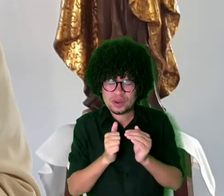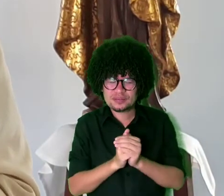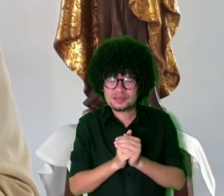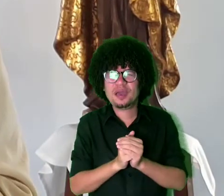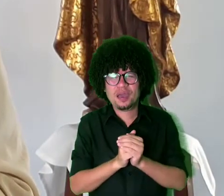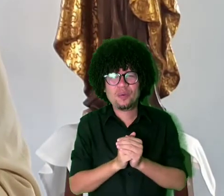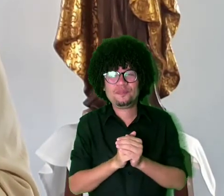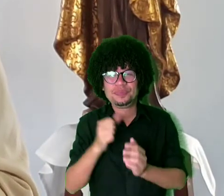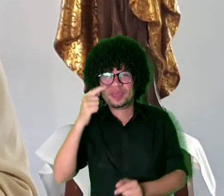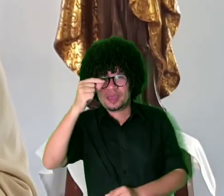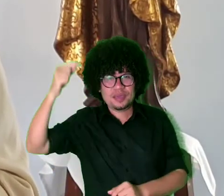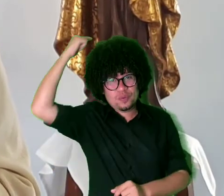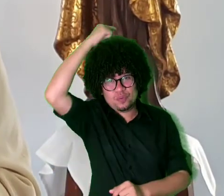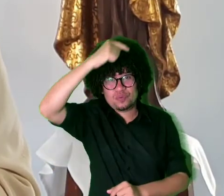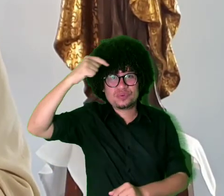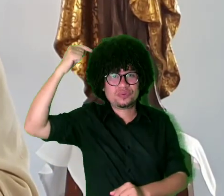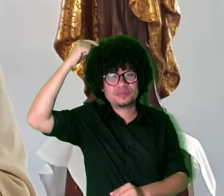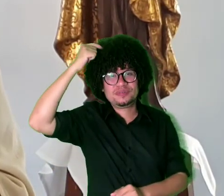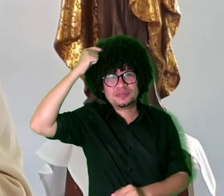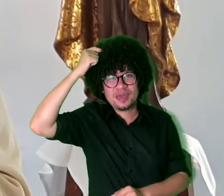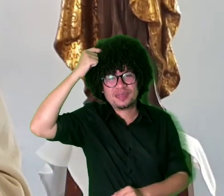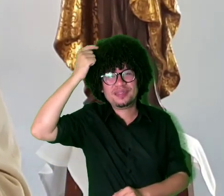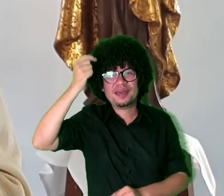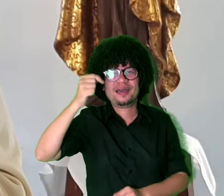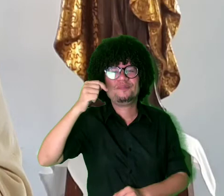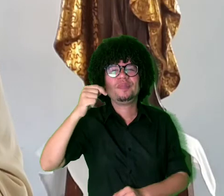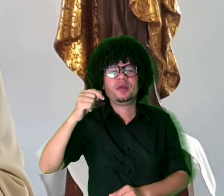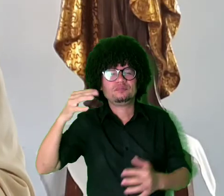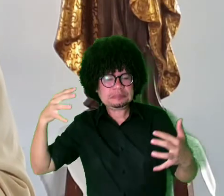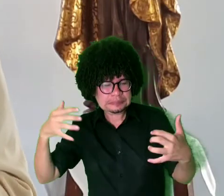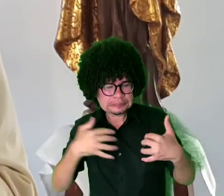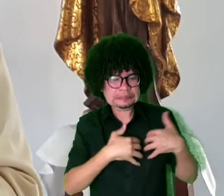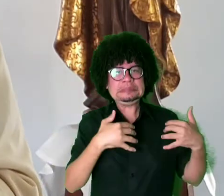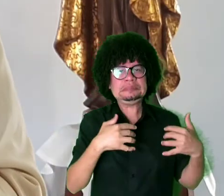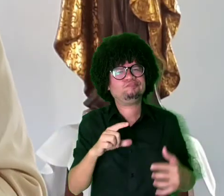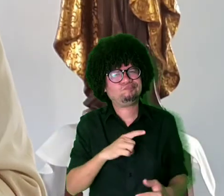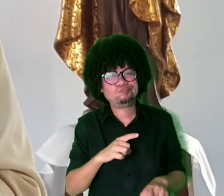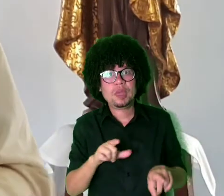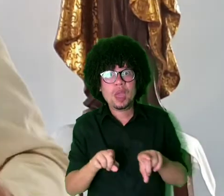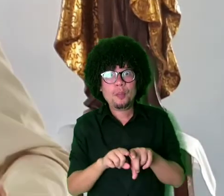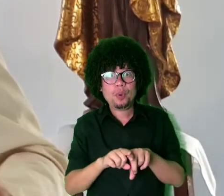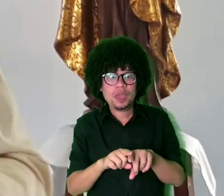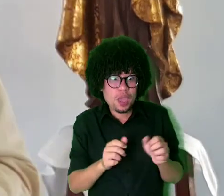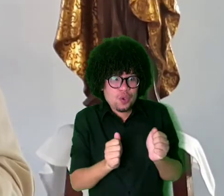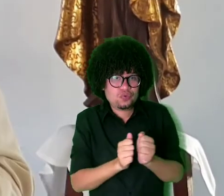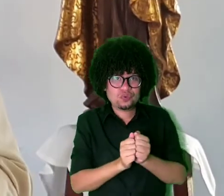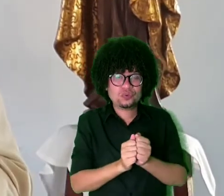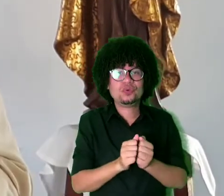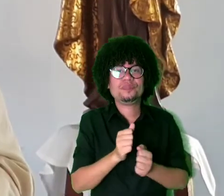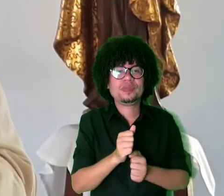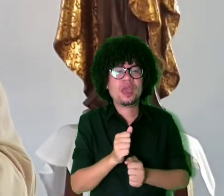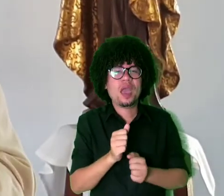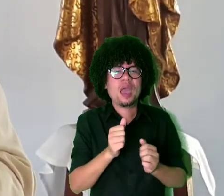Senhora. Portanto, uma devoção a Nossa Senhora das dores, está ligada,